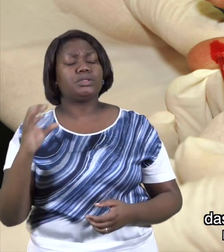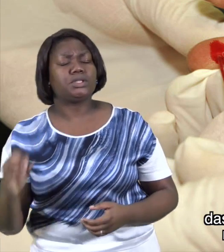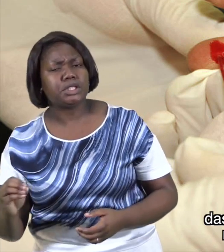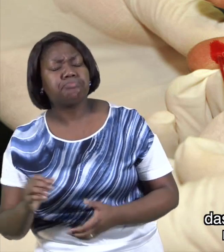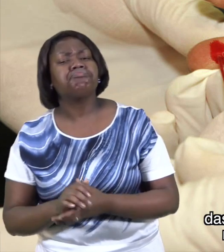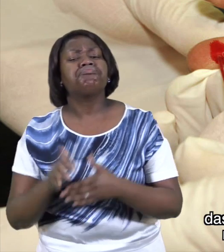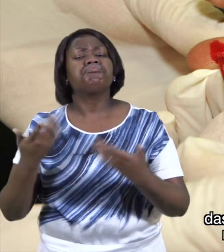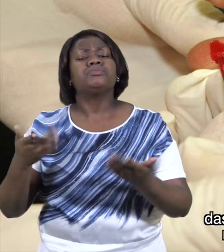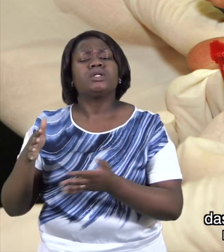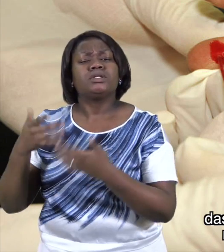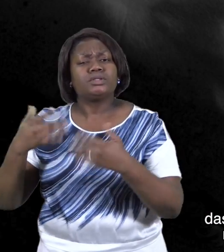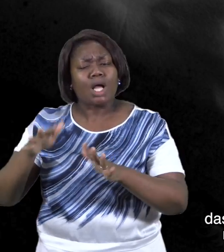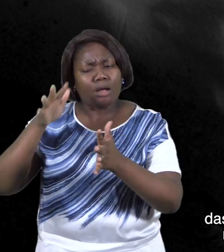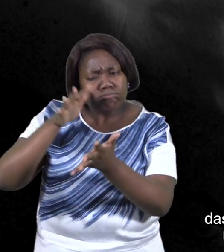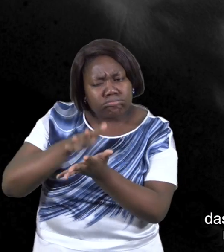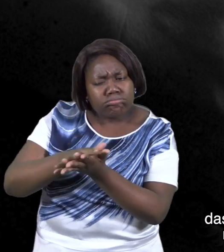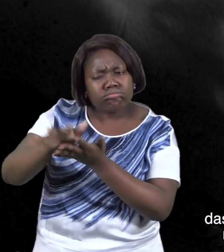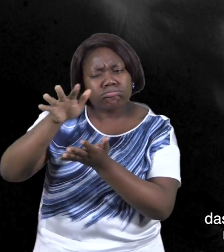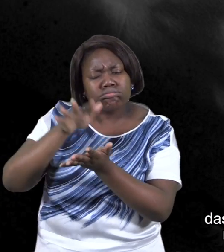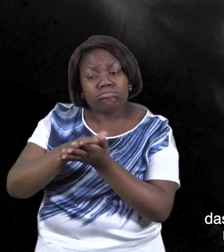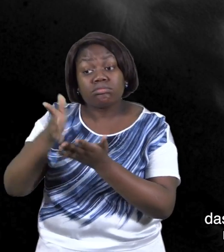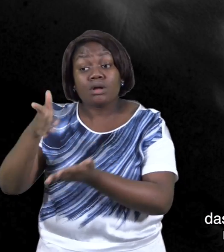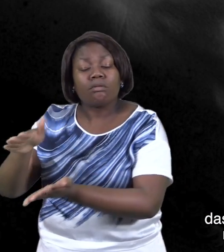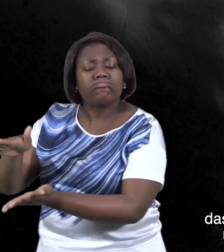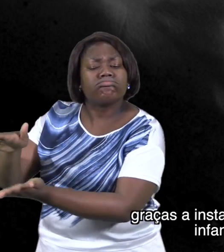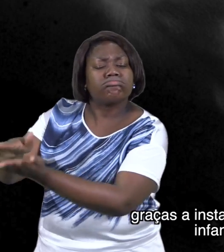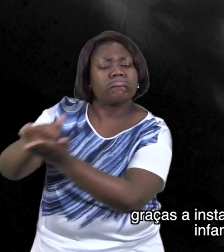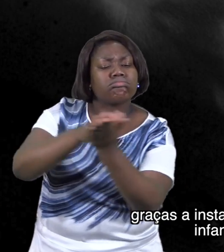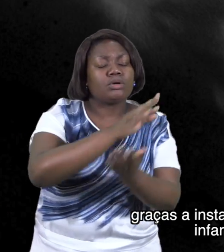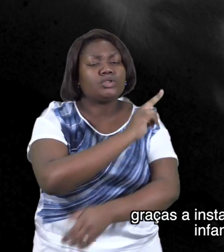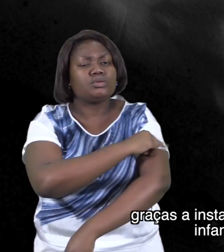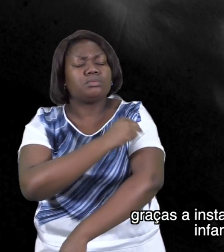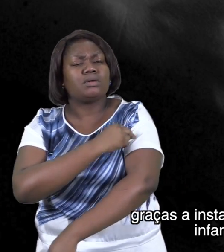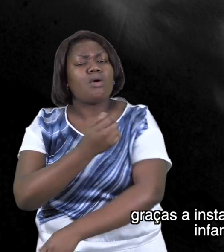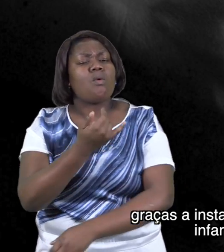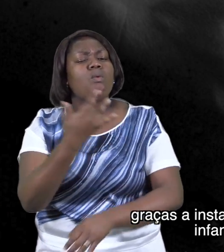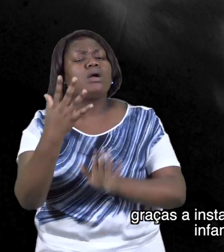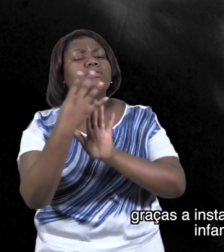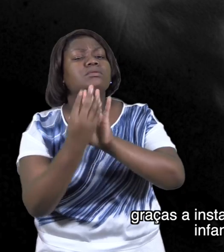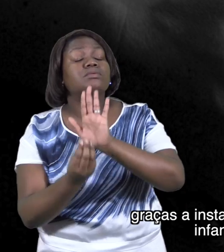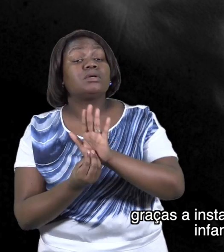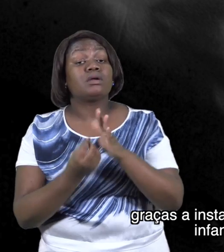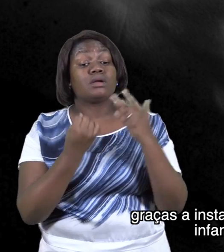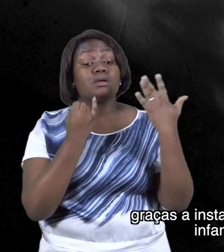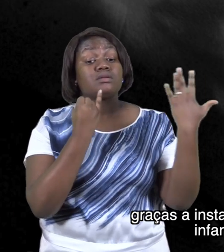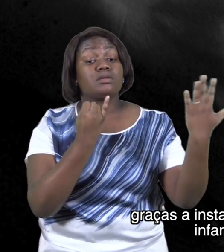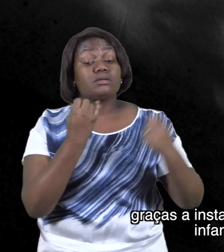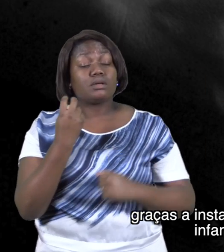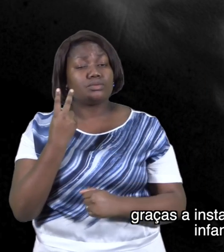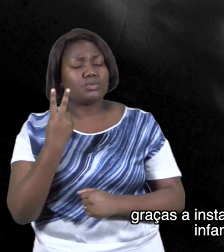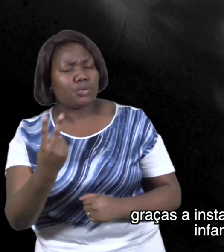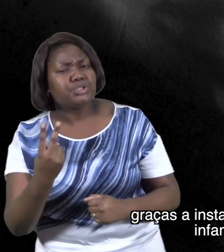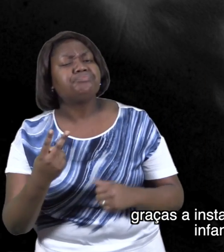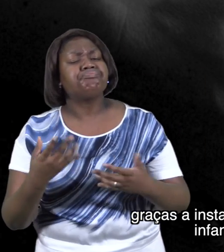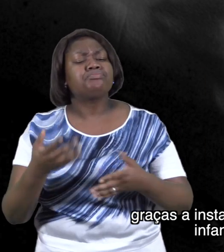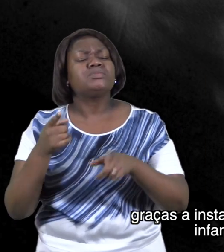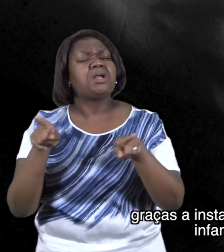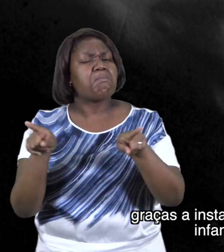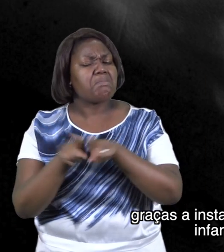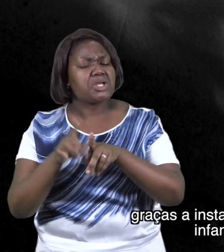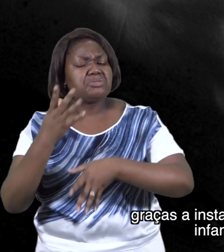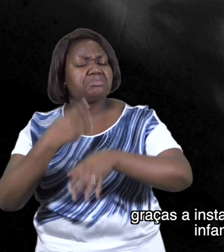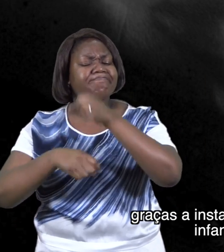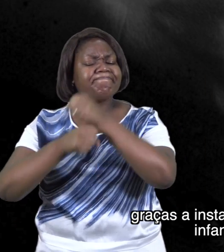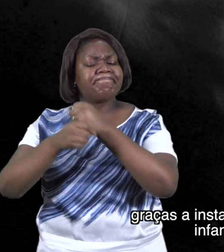,7% receberam o resultado no mesmo dia graças à instalação de 62 máquinas de diagnóstico